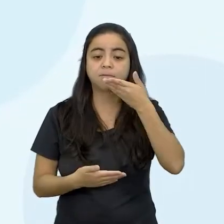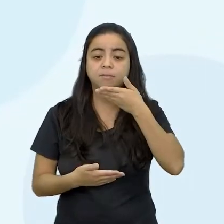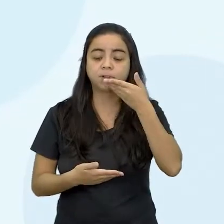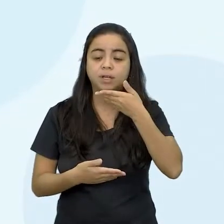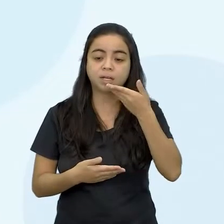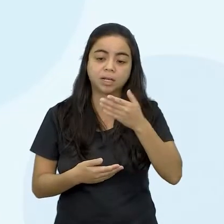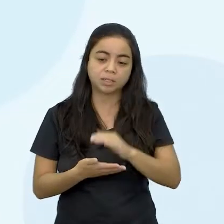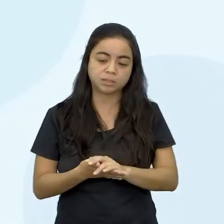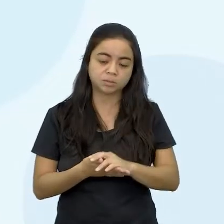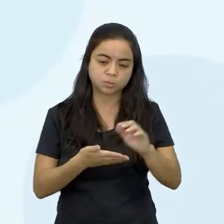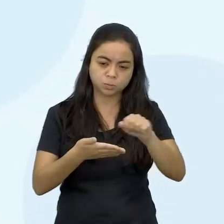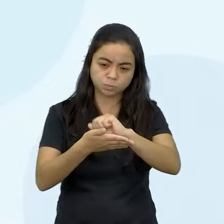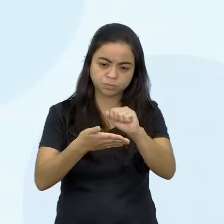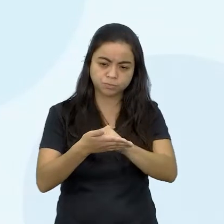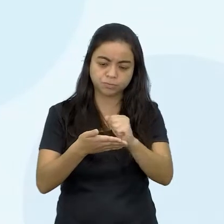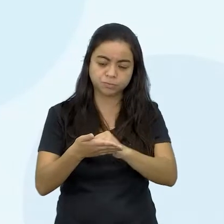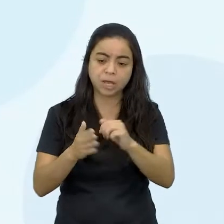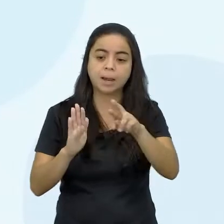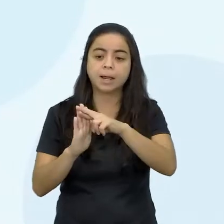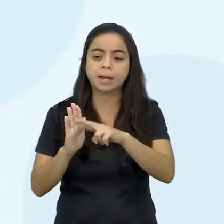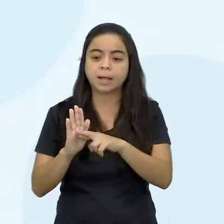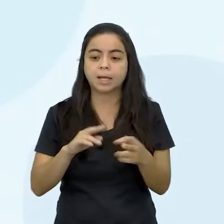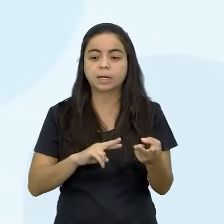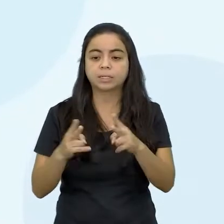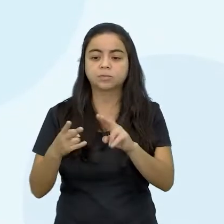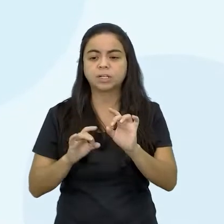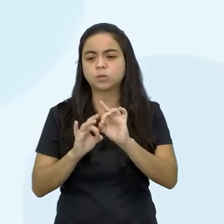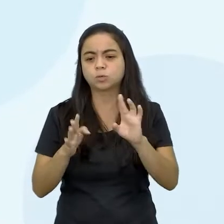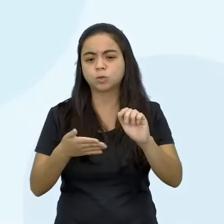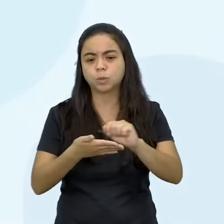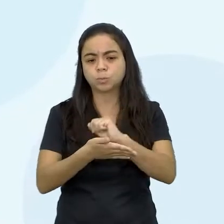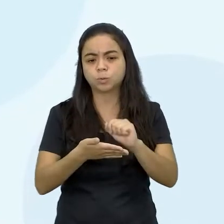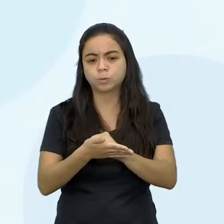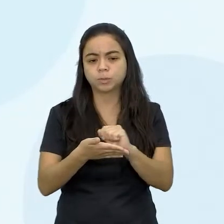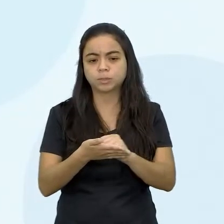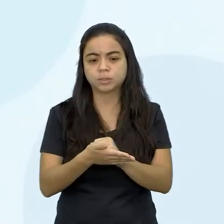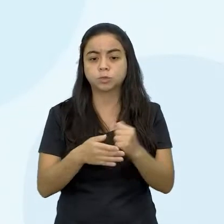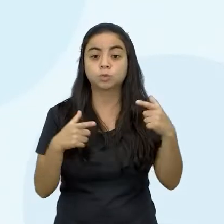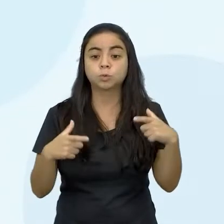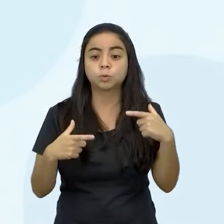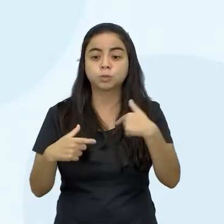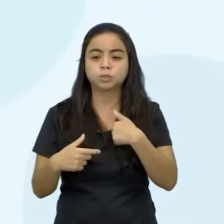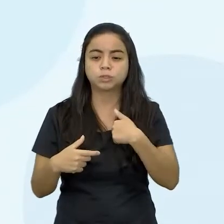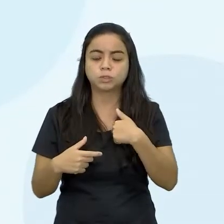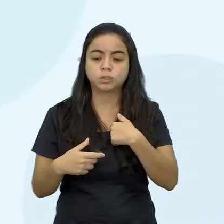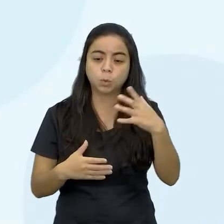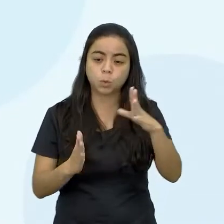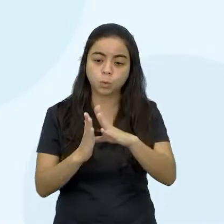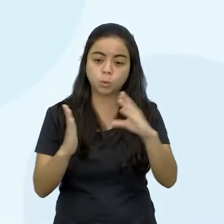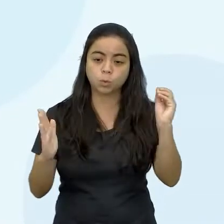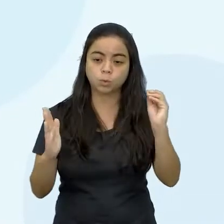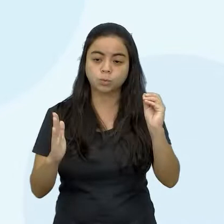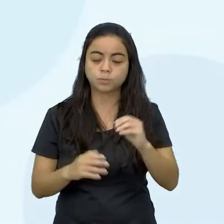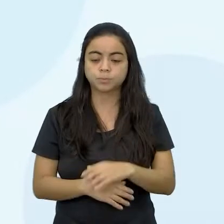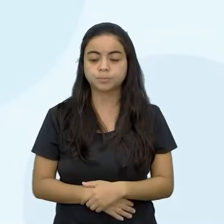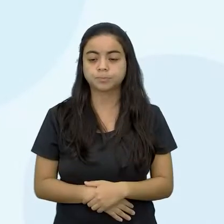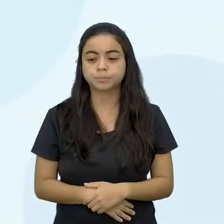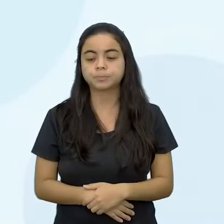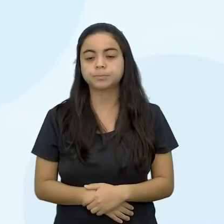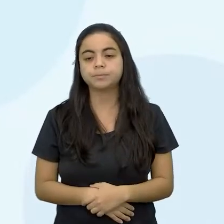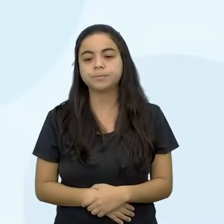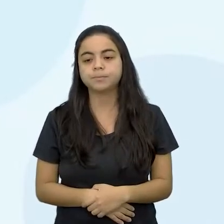pegar isso daí e passar para regra aí é só uma notação de onde é que eu tirei algumas informações